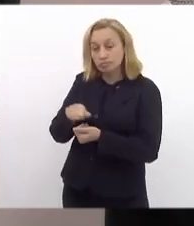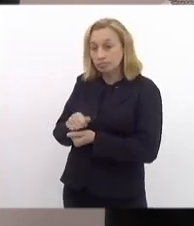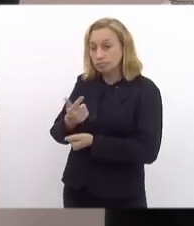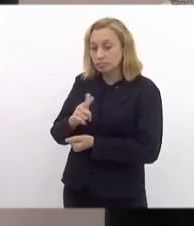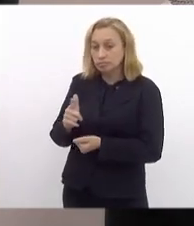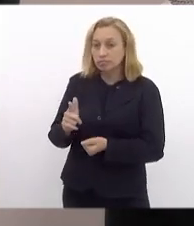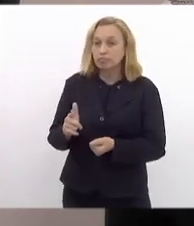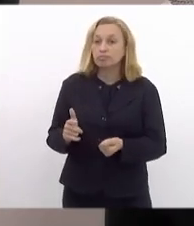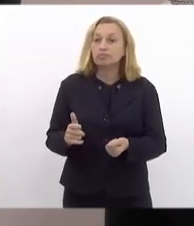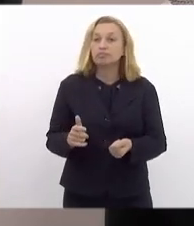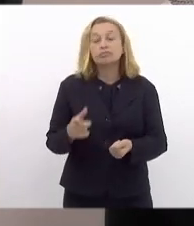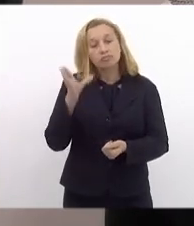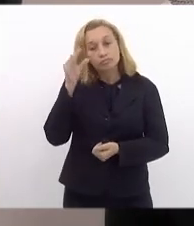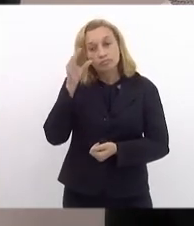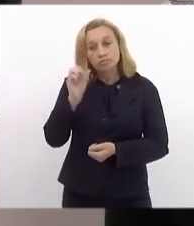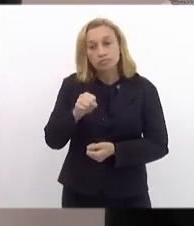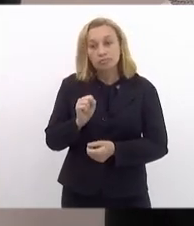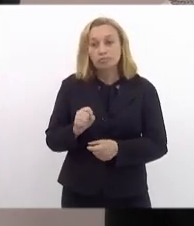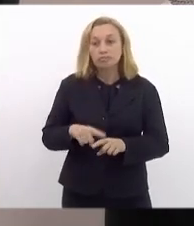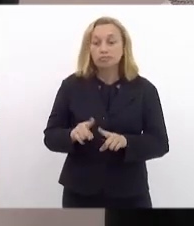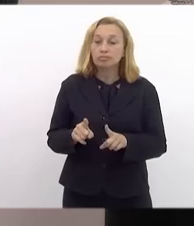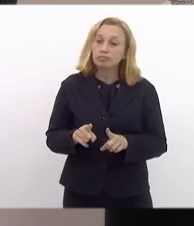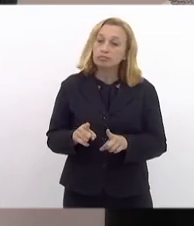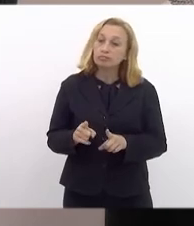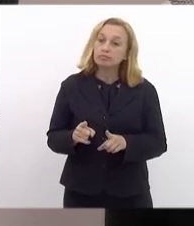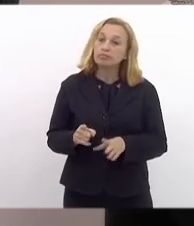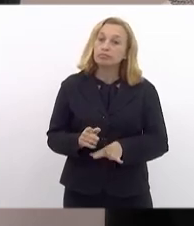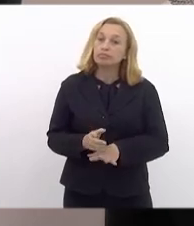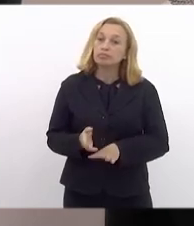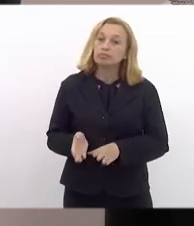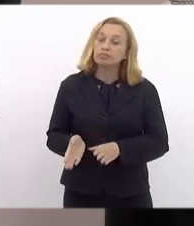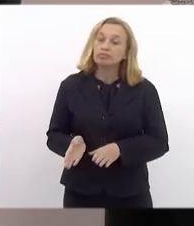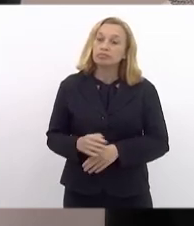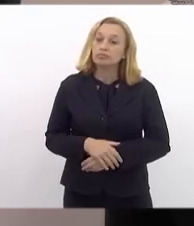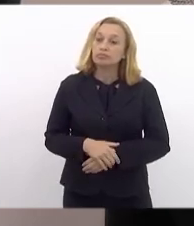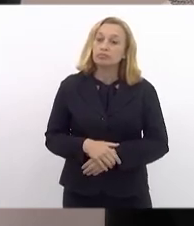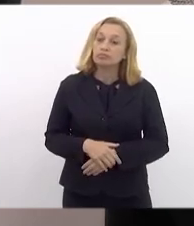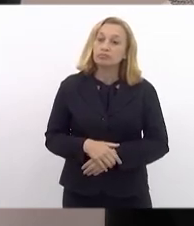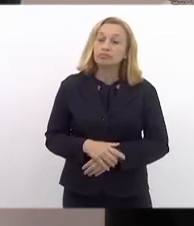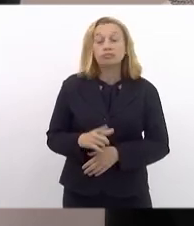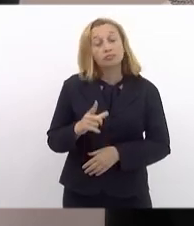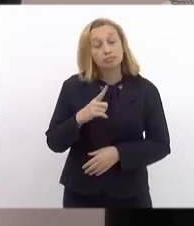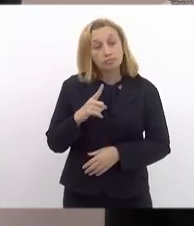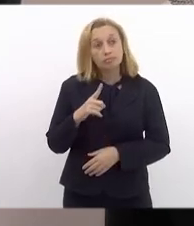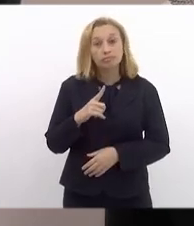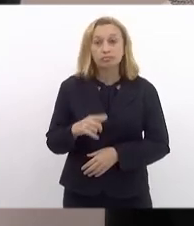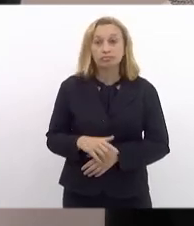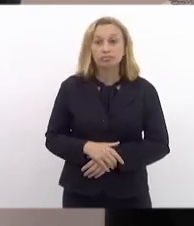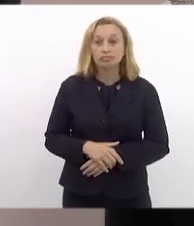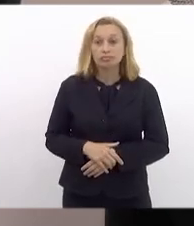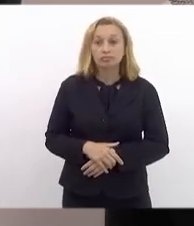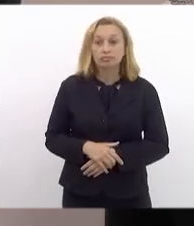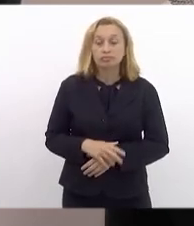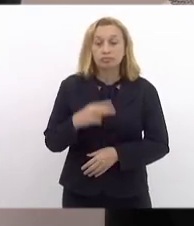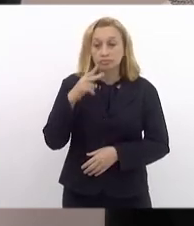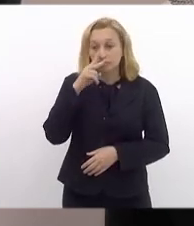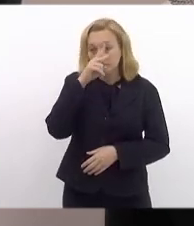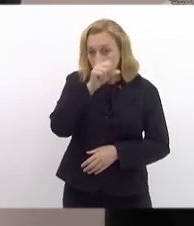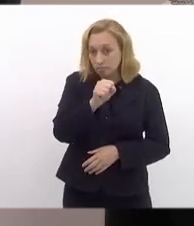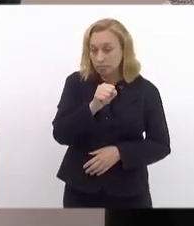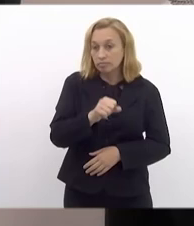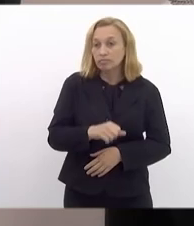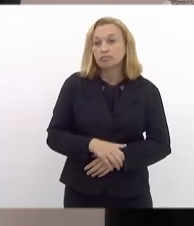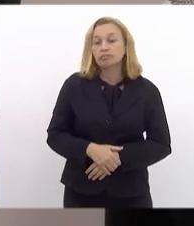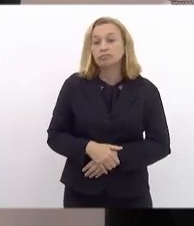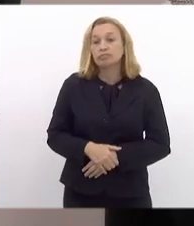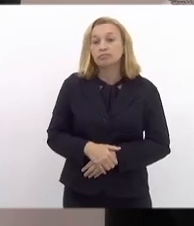Aparentemente o interessante mas atrás disso e tem algo fortemente